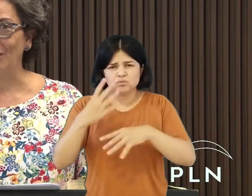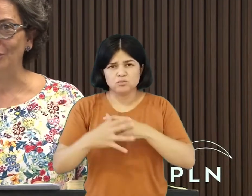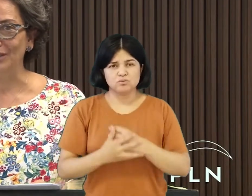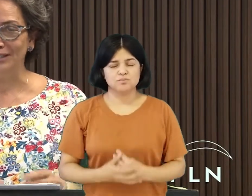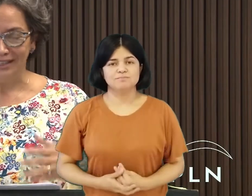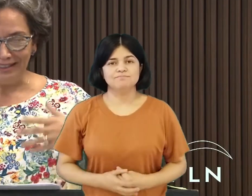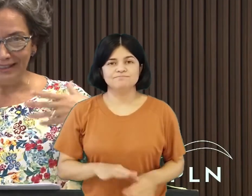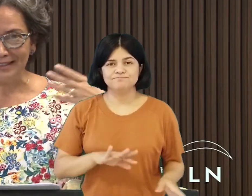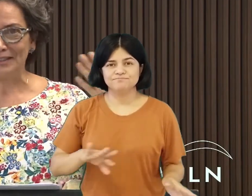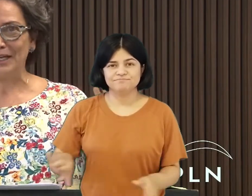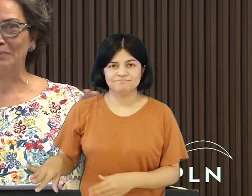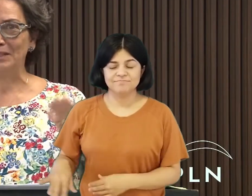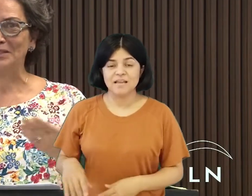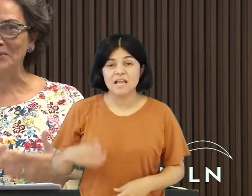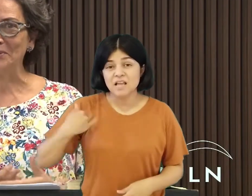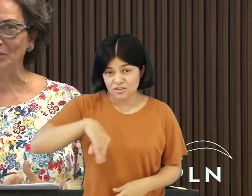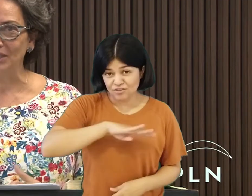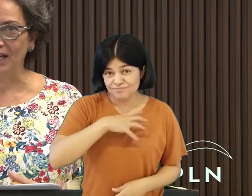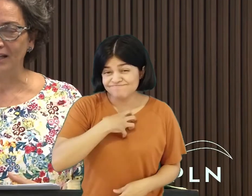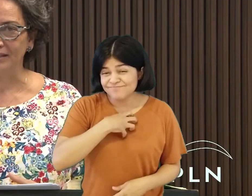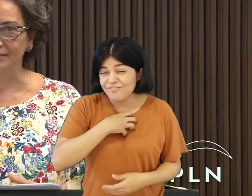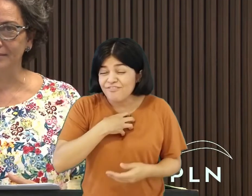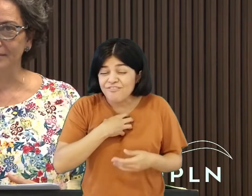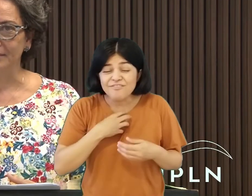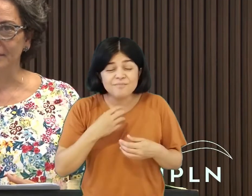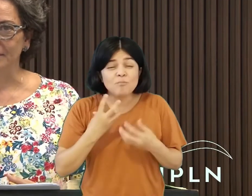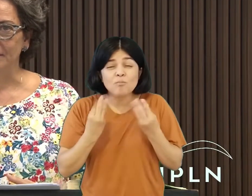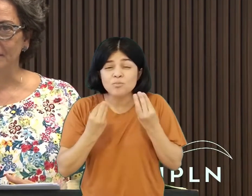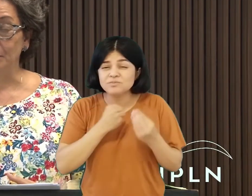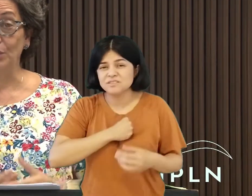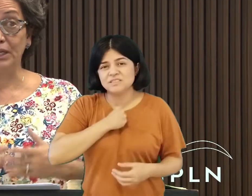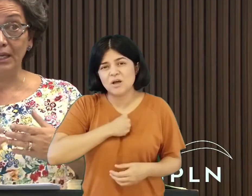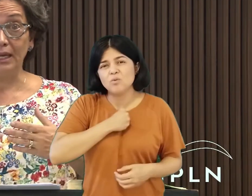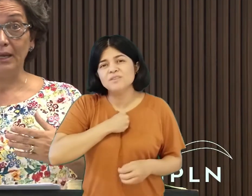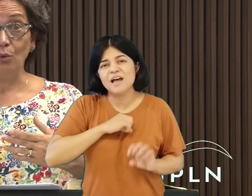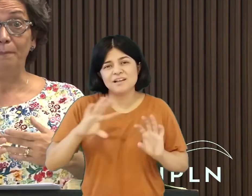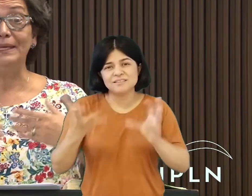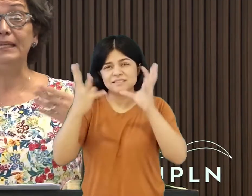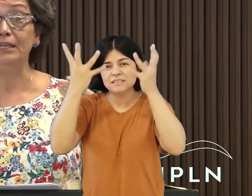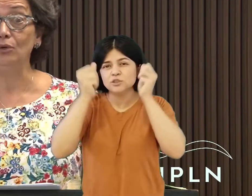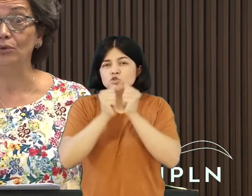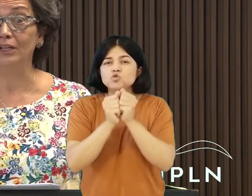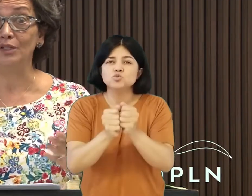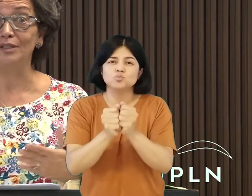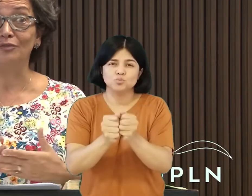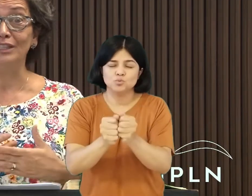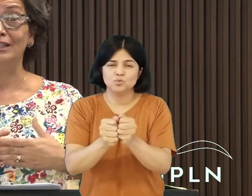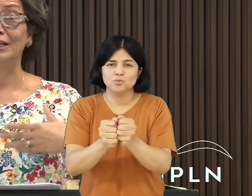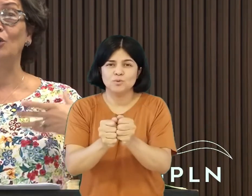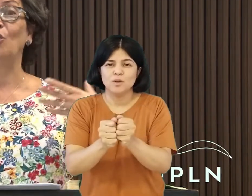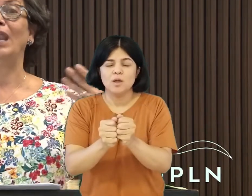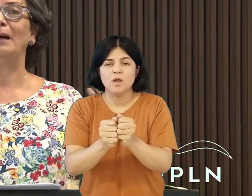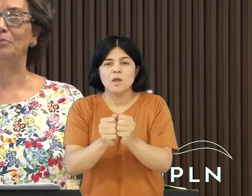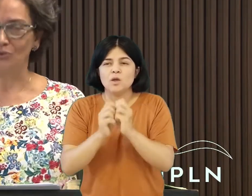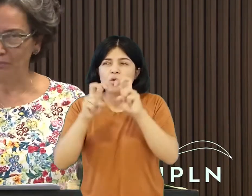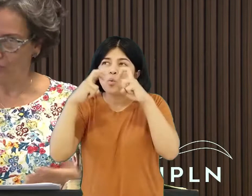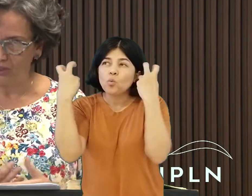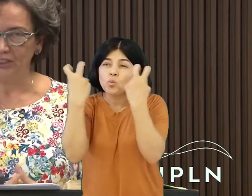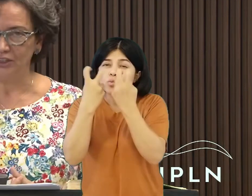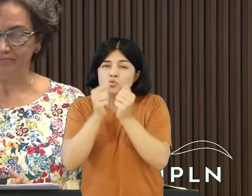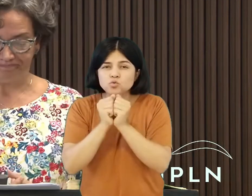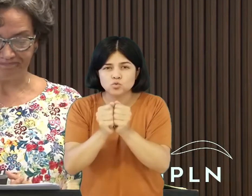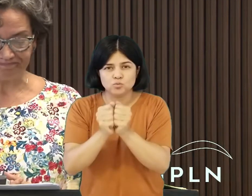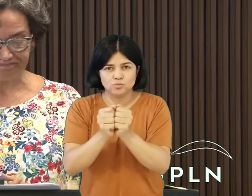muita falta dessa celebração comunitária, porque o perigo da nossa vida entrar em colapso é